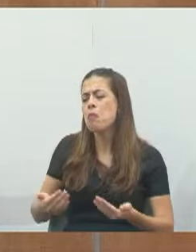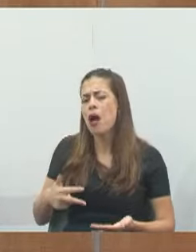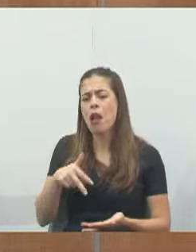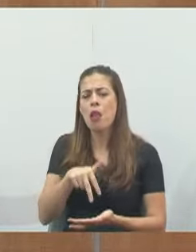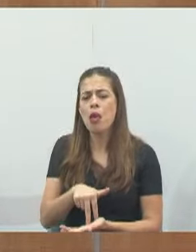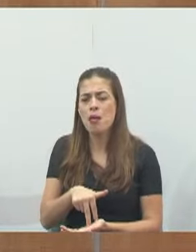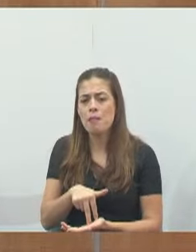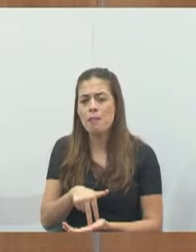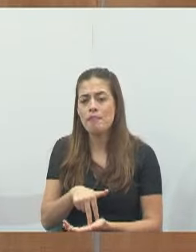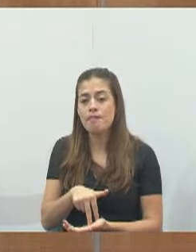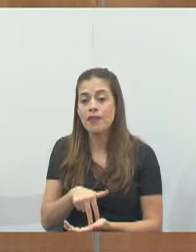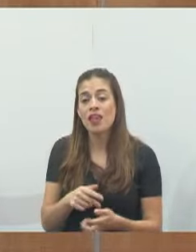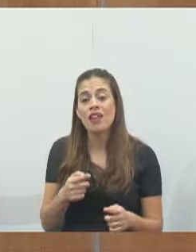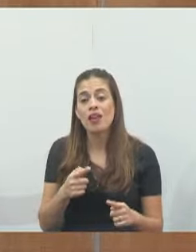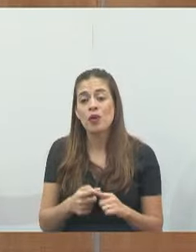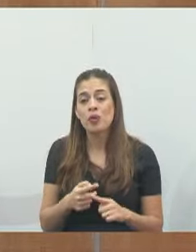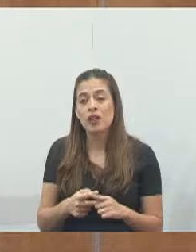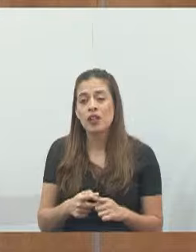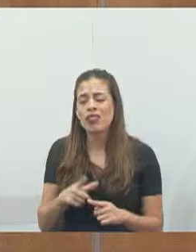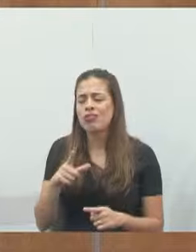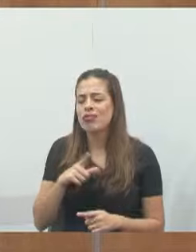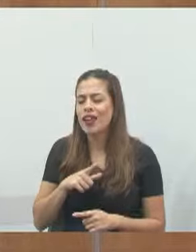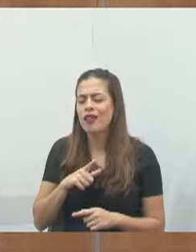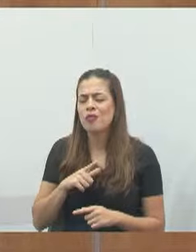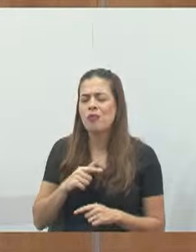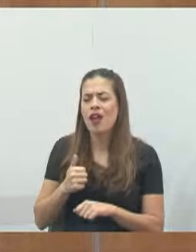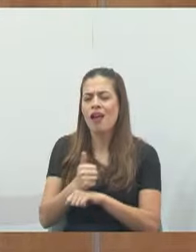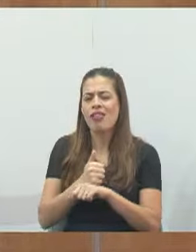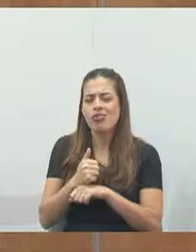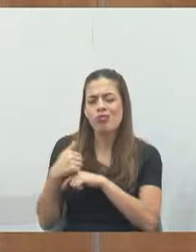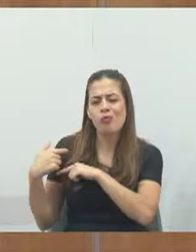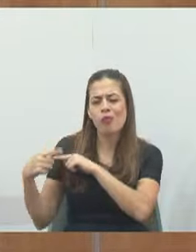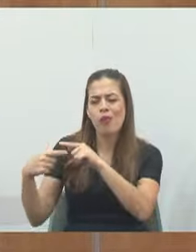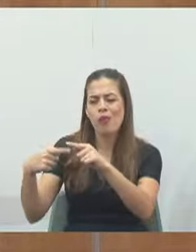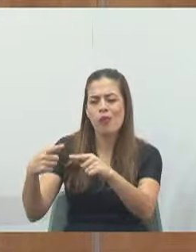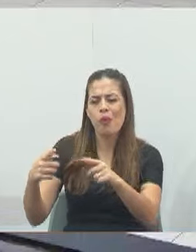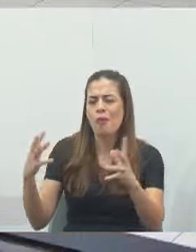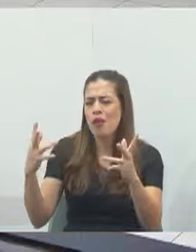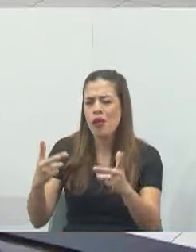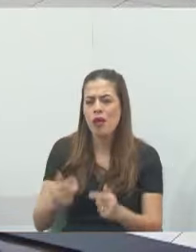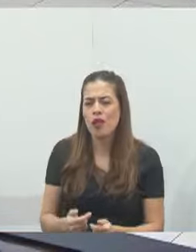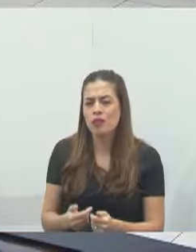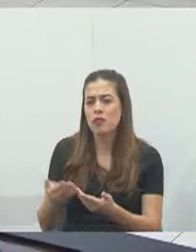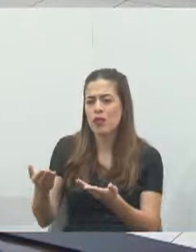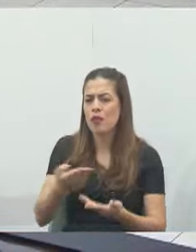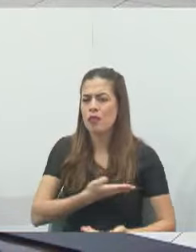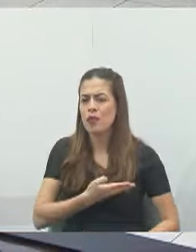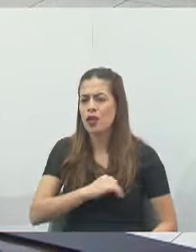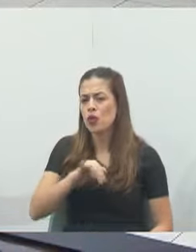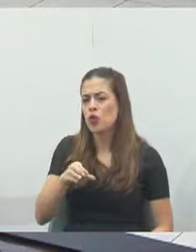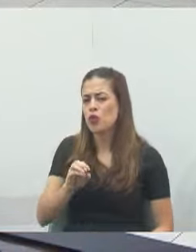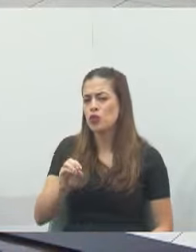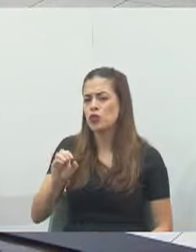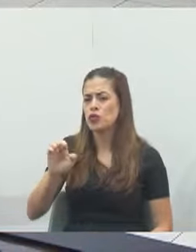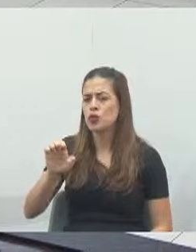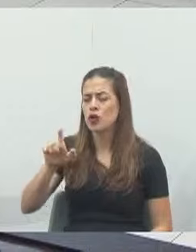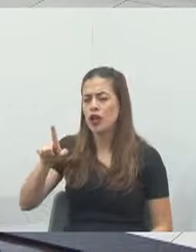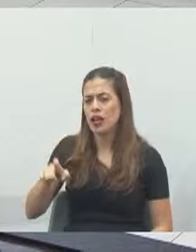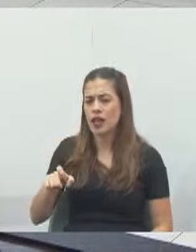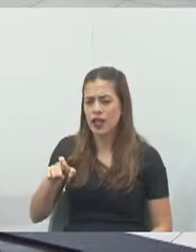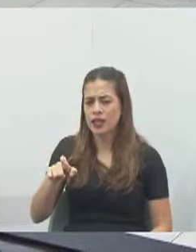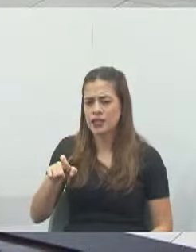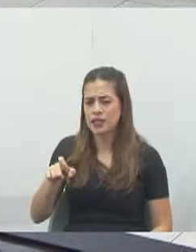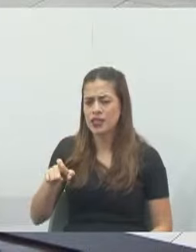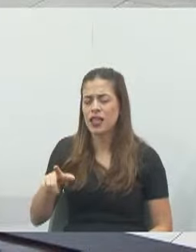lugar, tá? Porque tem carreiras brilhantes, temos aqui o nosso amigo Joex, né? Dentre outras pessoas aqui